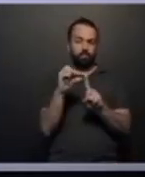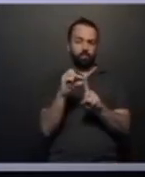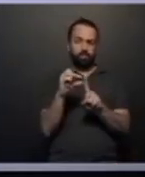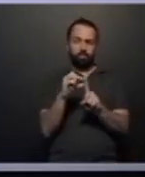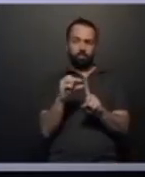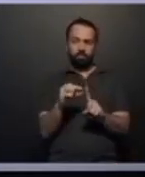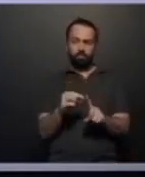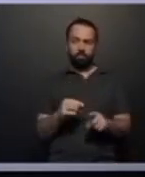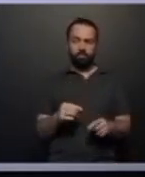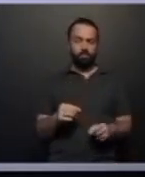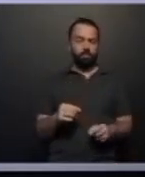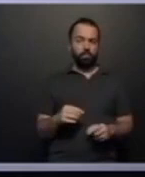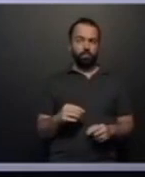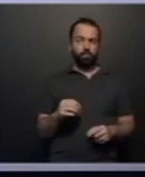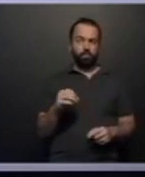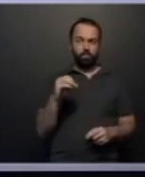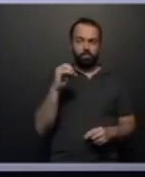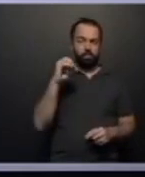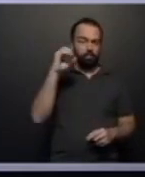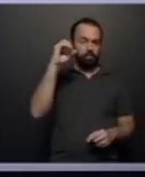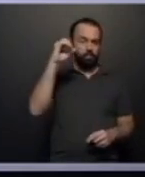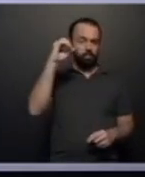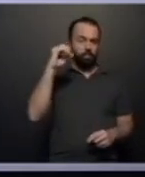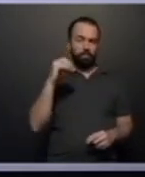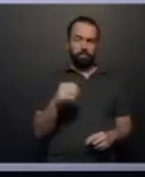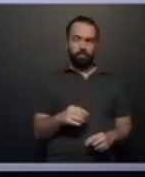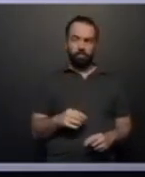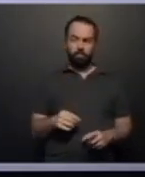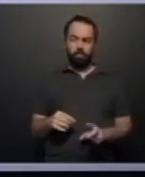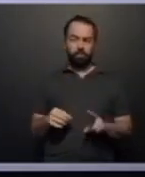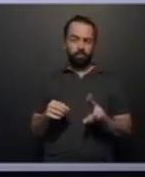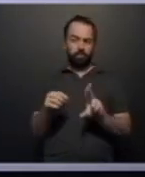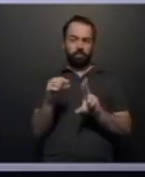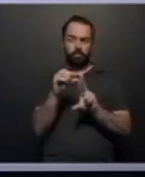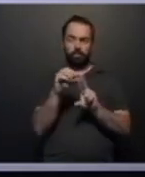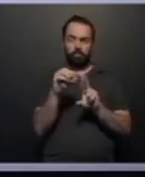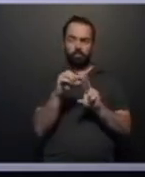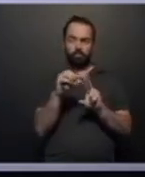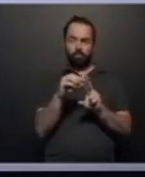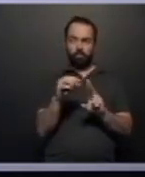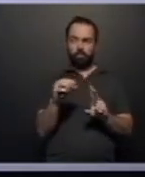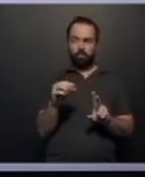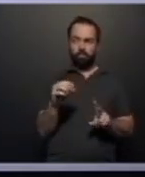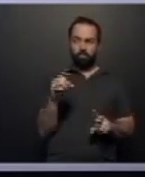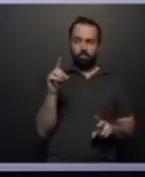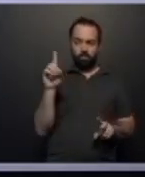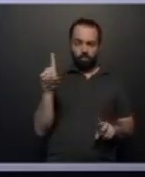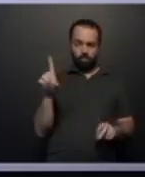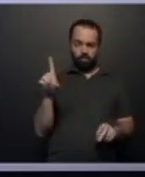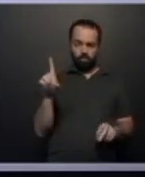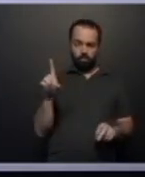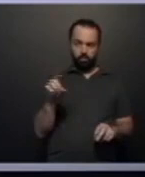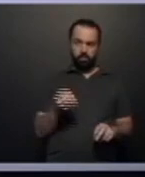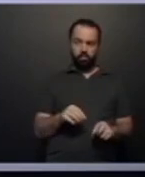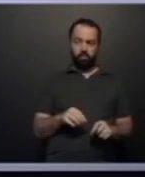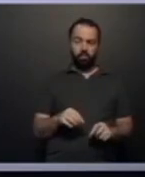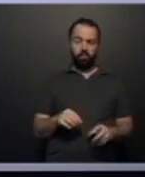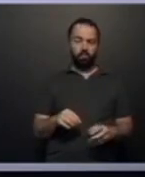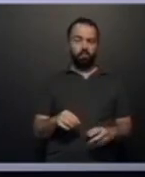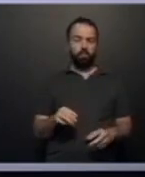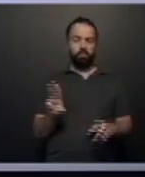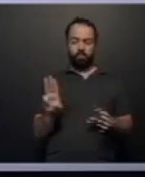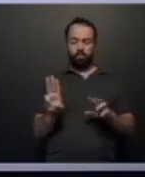expoente da base é 0. Quando eu tenho uma dezena, o expoente da base é 1. Quando eu